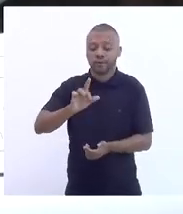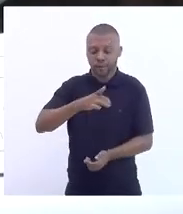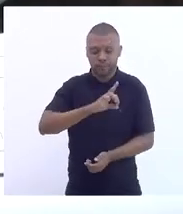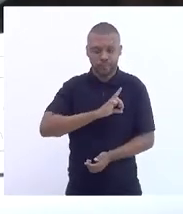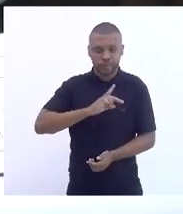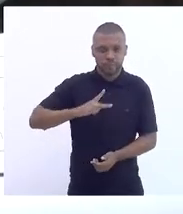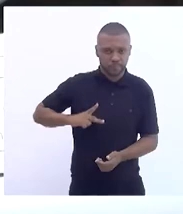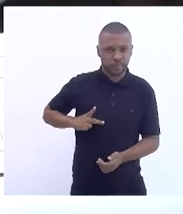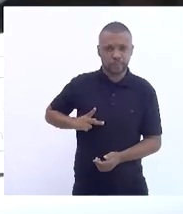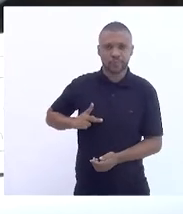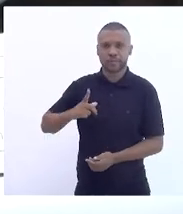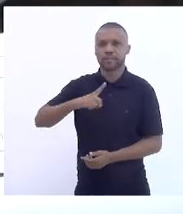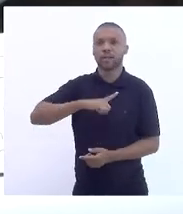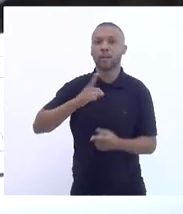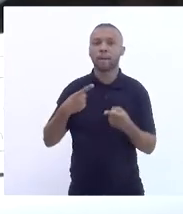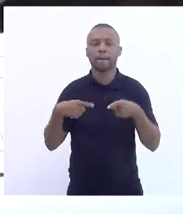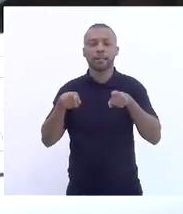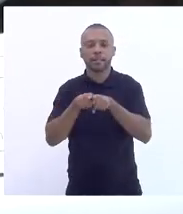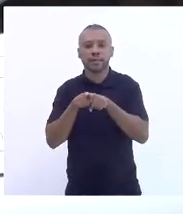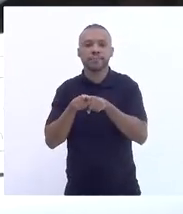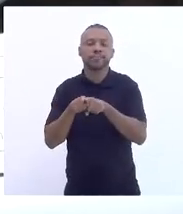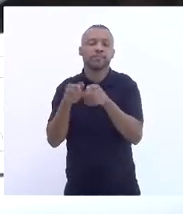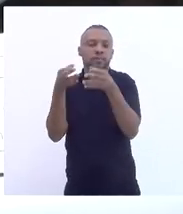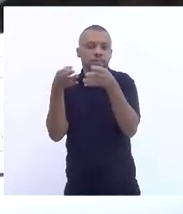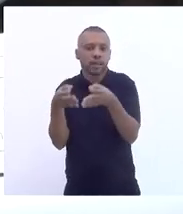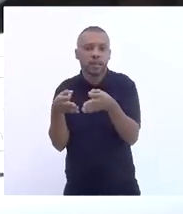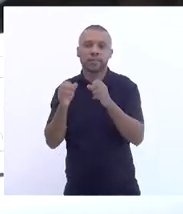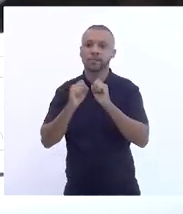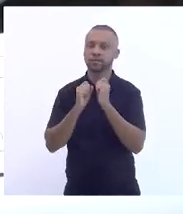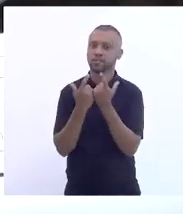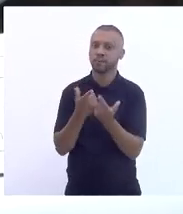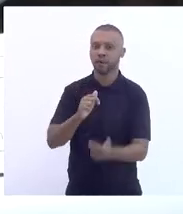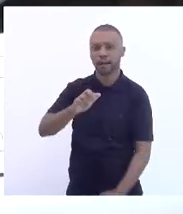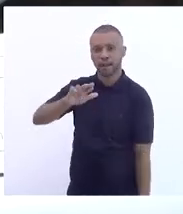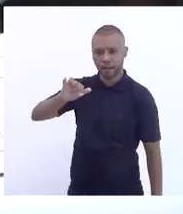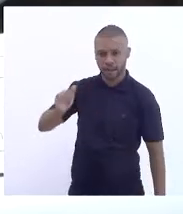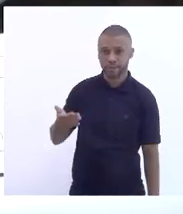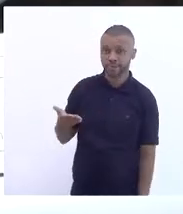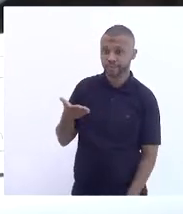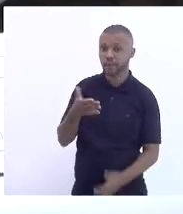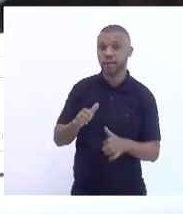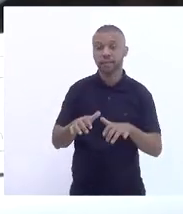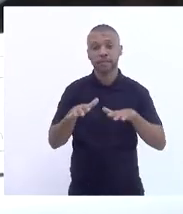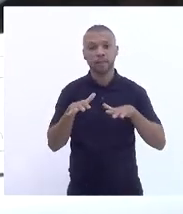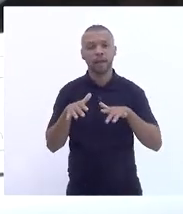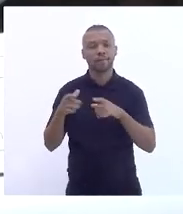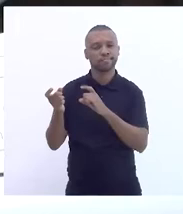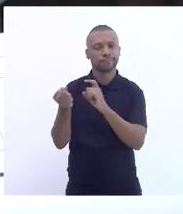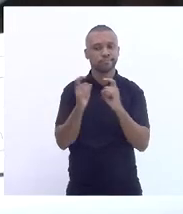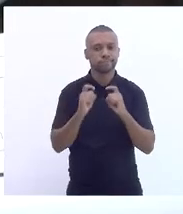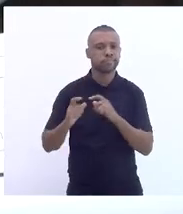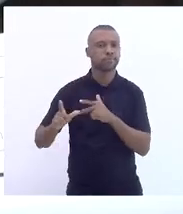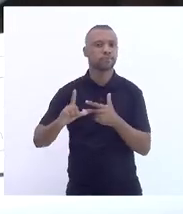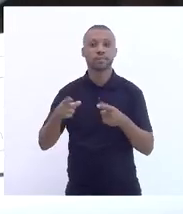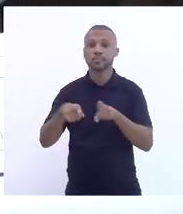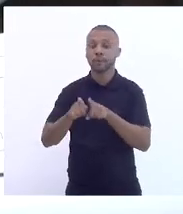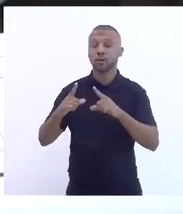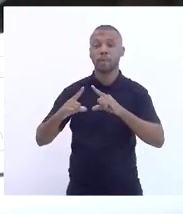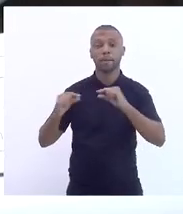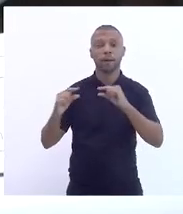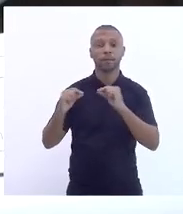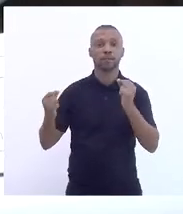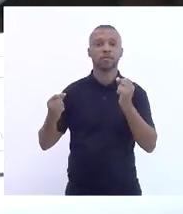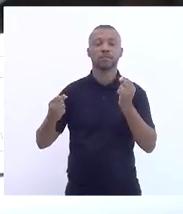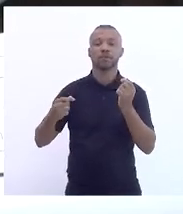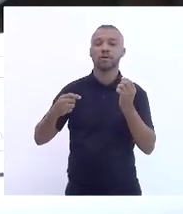Pública ela tem uma parceria muito profunda com essa casa Assembleia Legislativa e também com Brasília